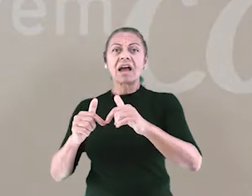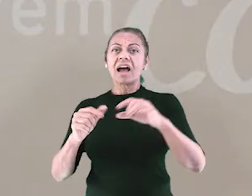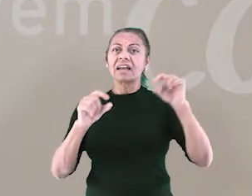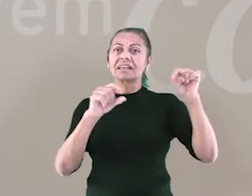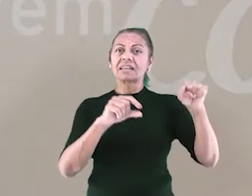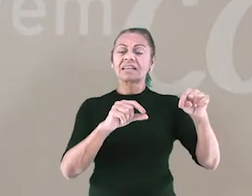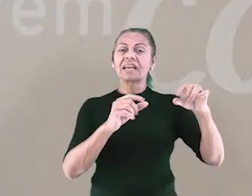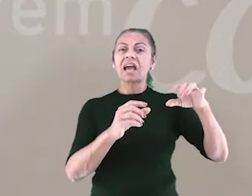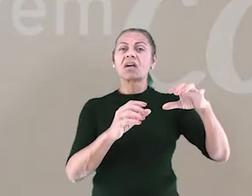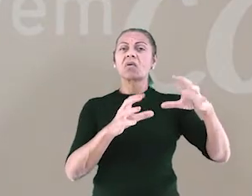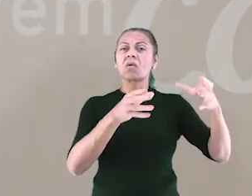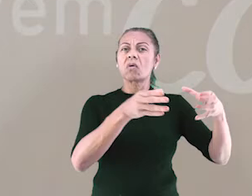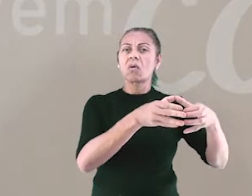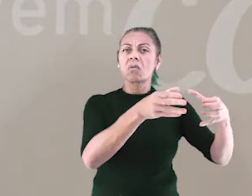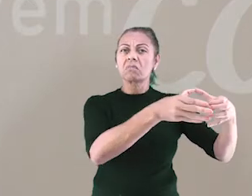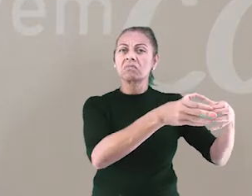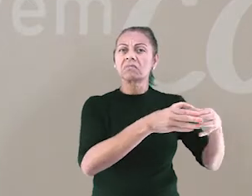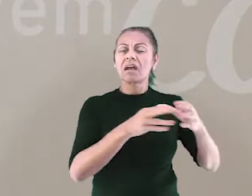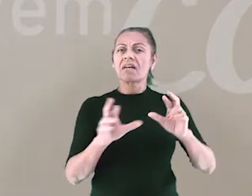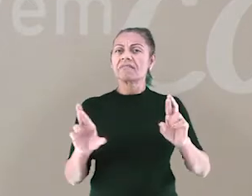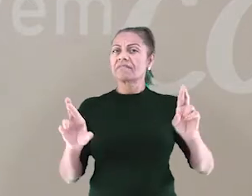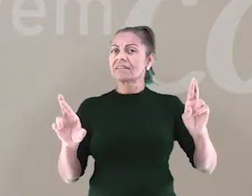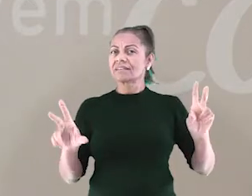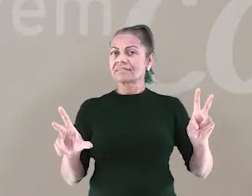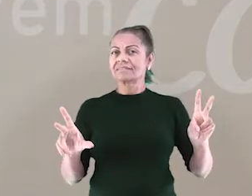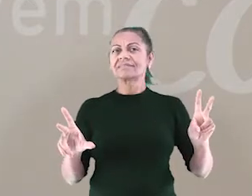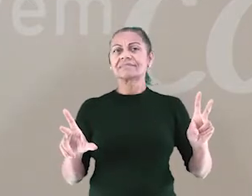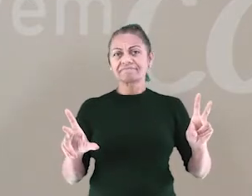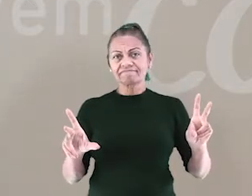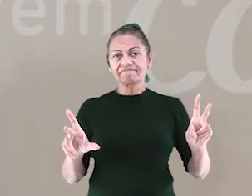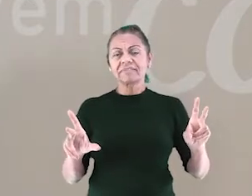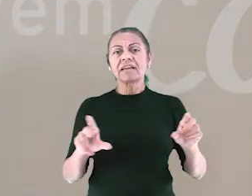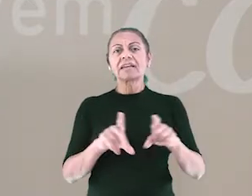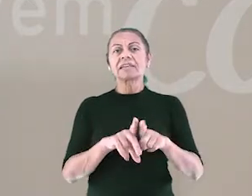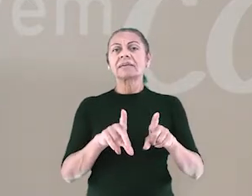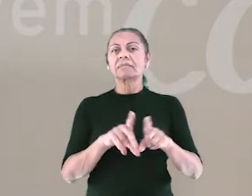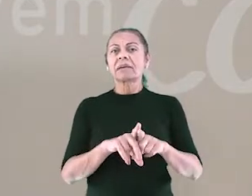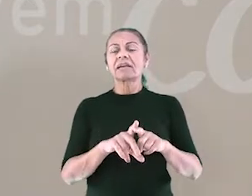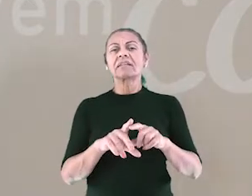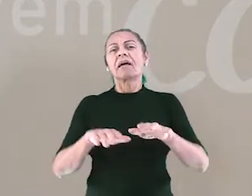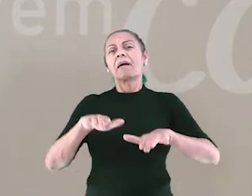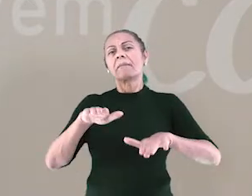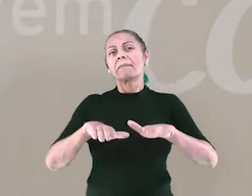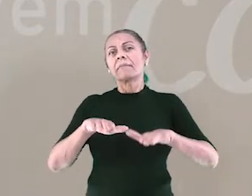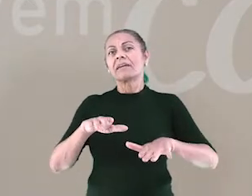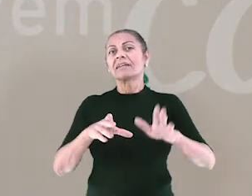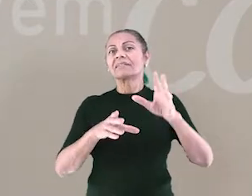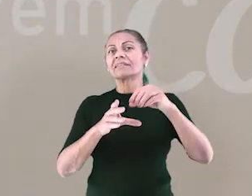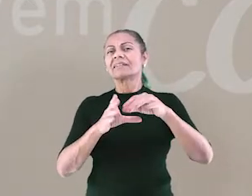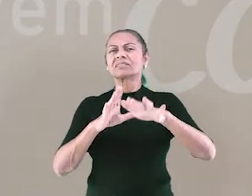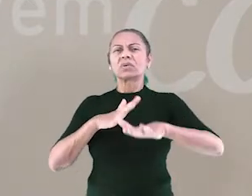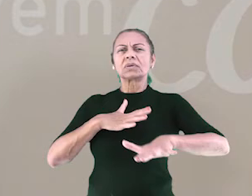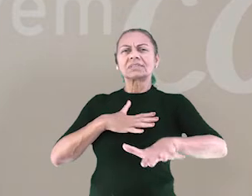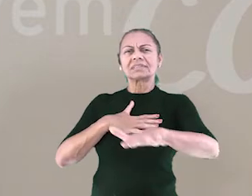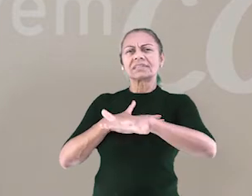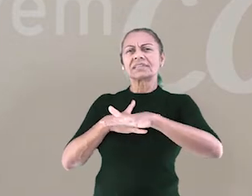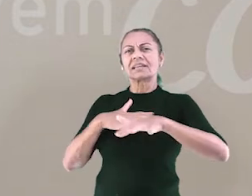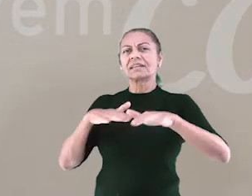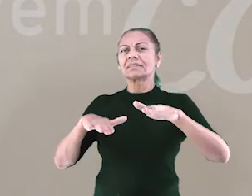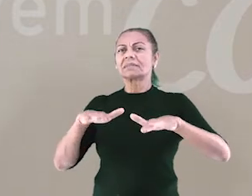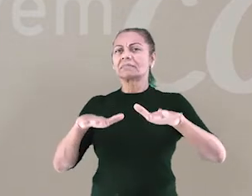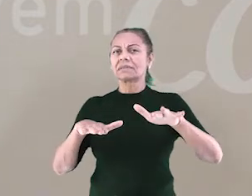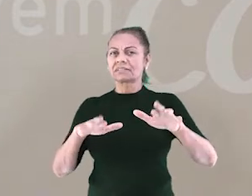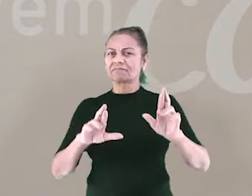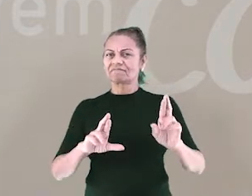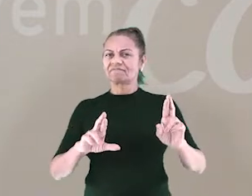Viu como os trabalhos da comunidade indígena podem ser muito diferentes dos trabalhos da nossa comunidade? As